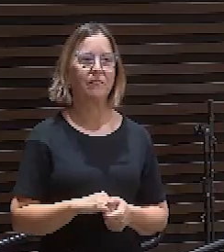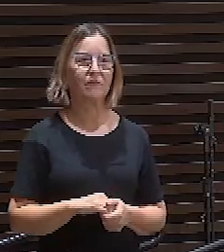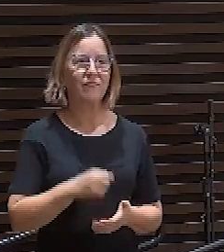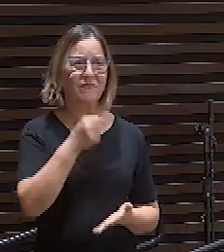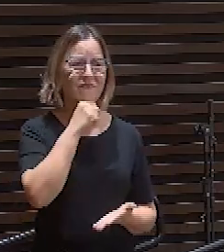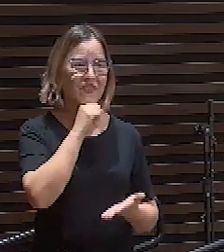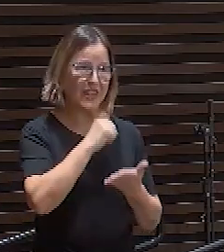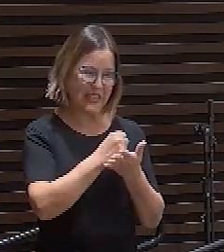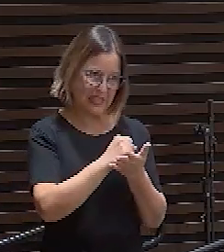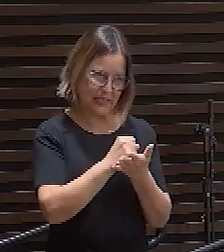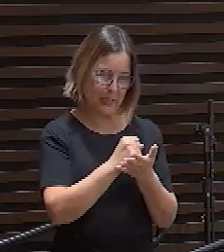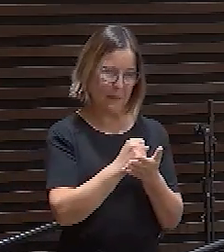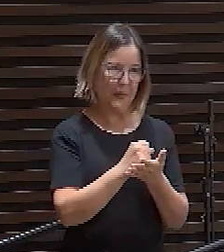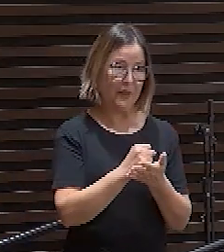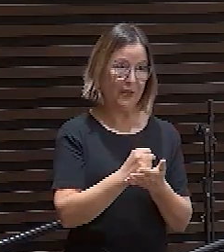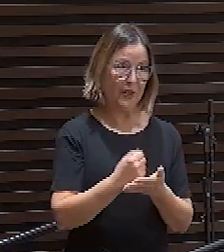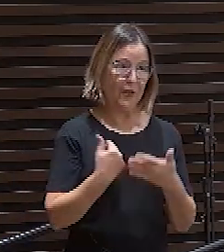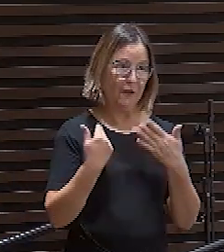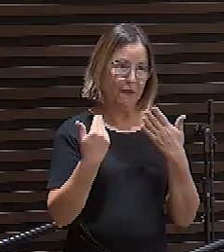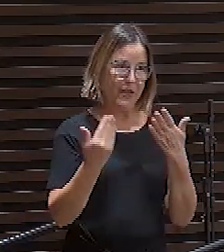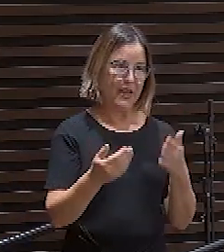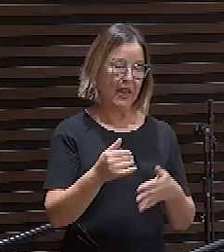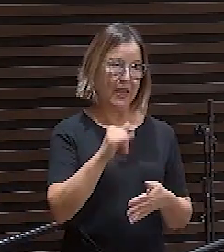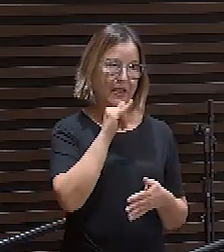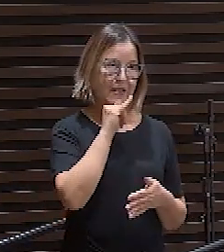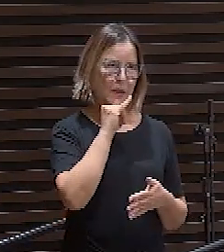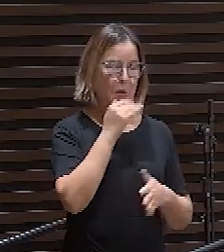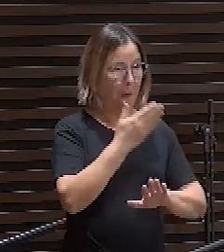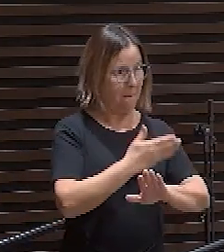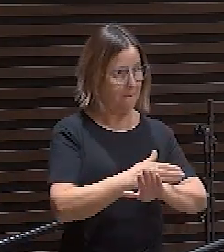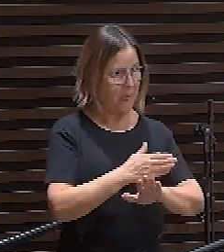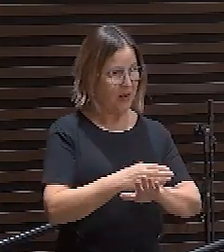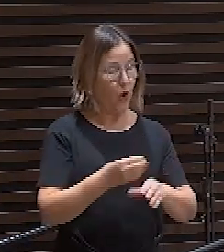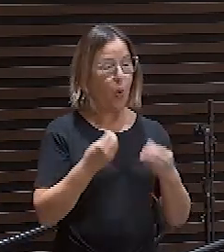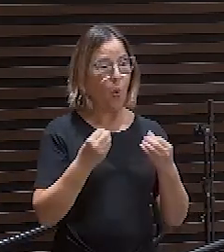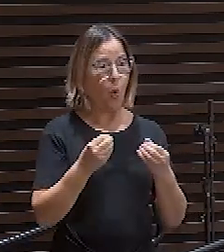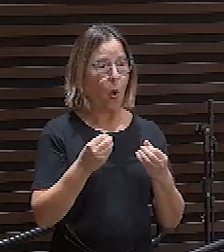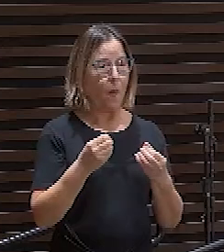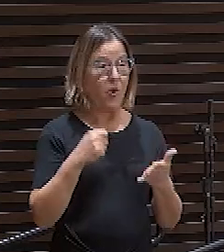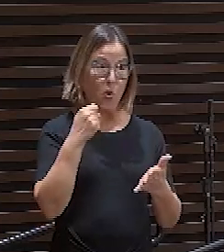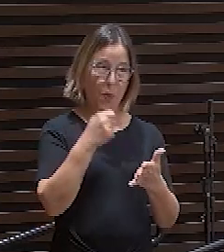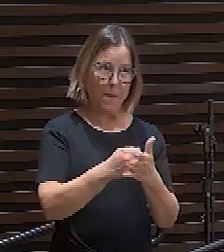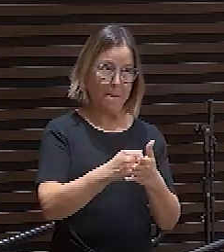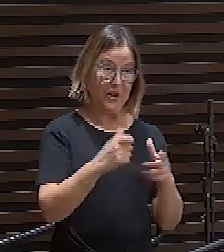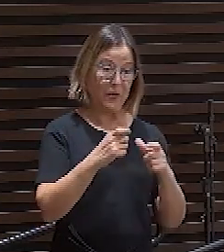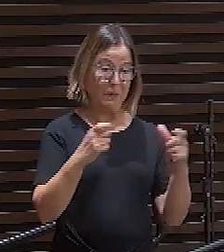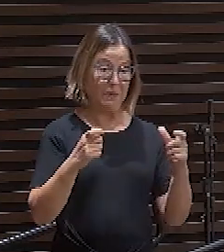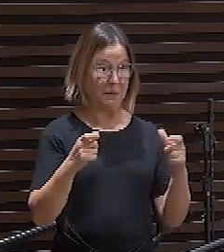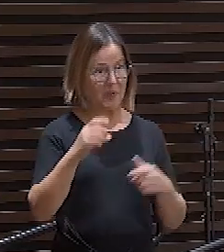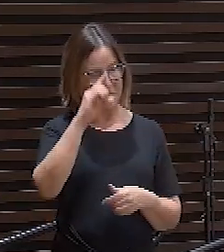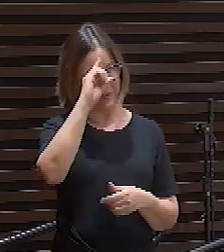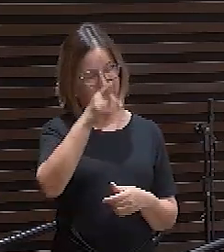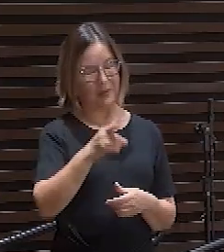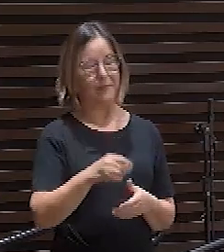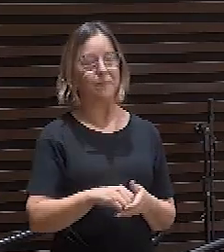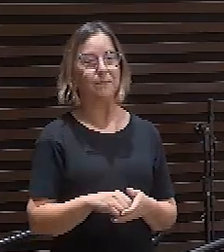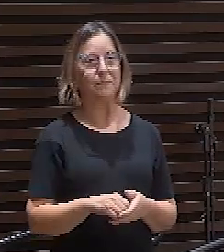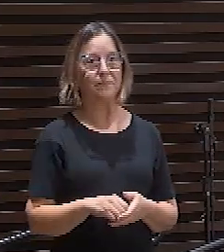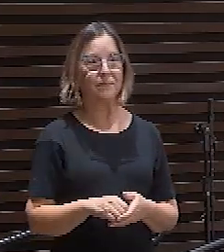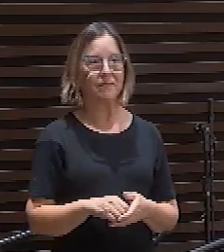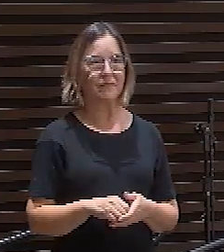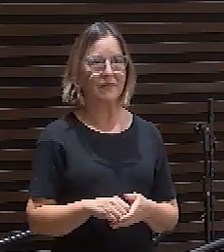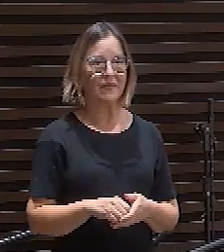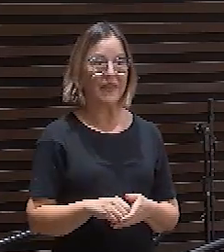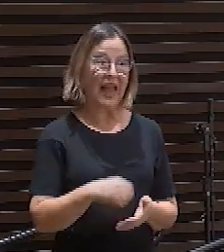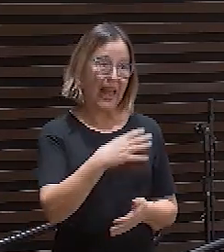Velho Testamento oferece exemplos práticos de como cumprir os maiores mandamentos. E em relação à herança, é o exemplo